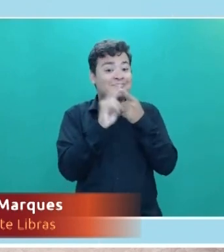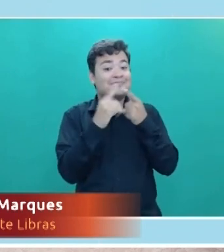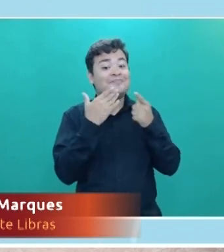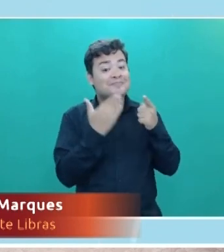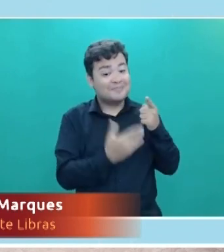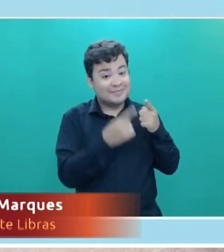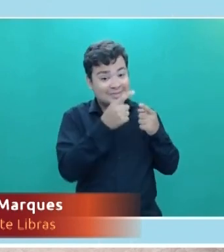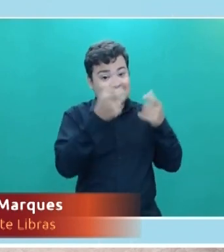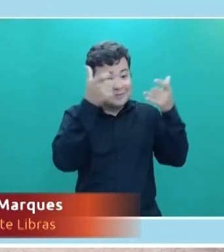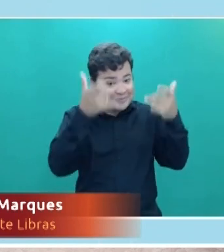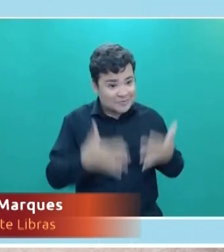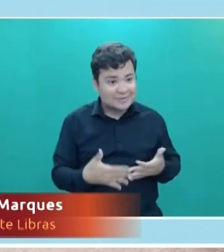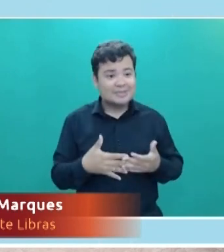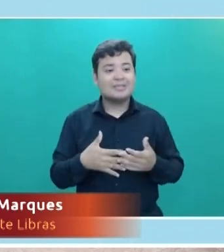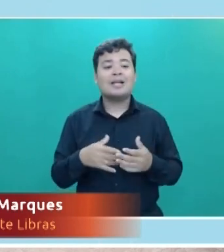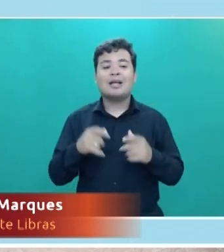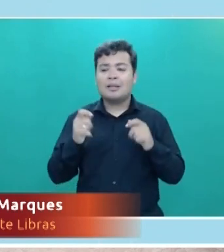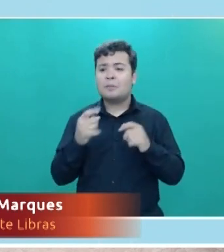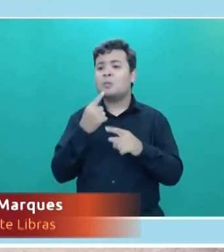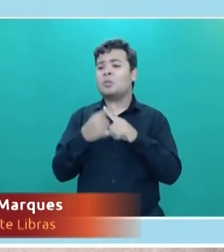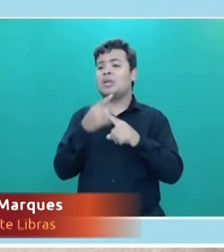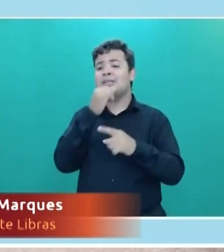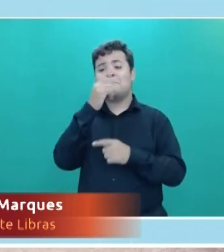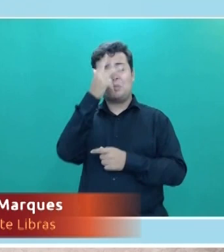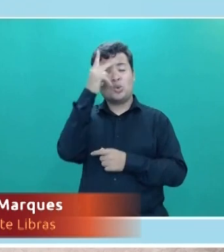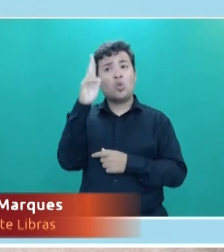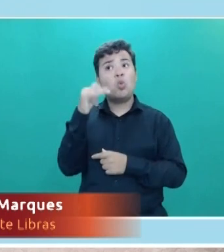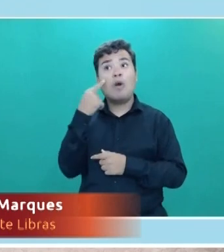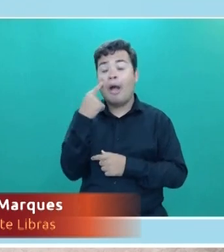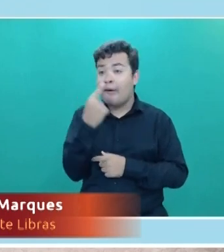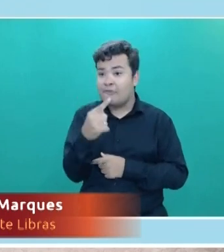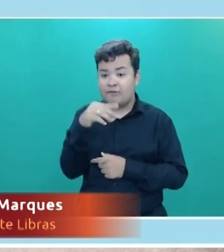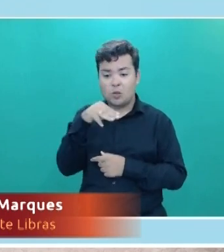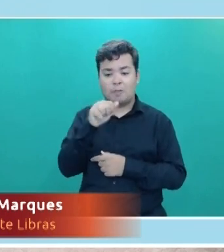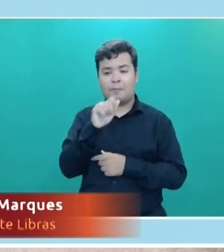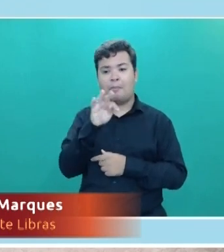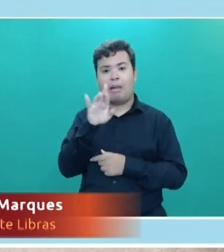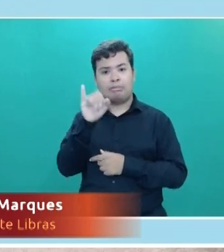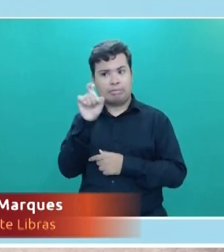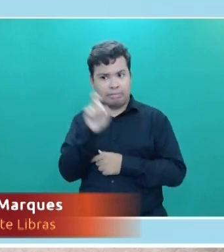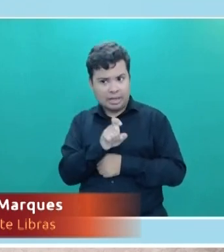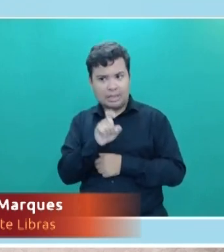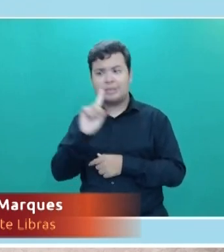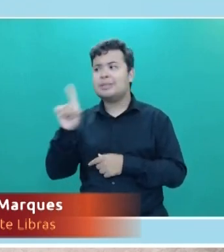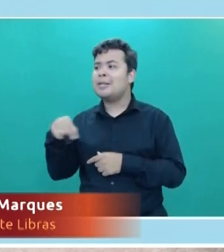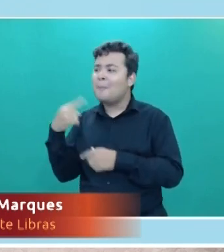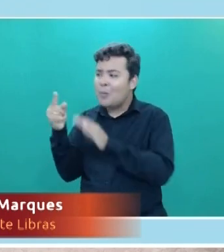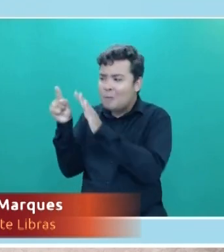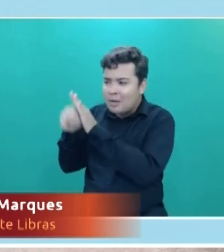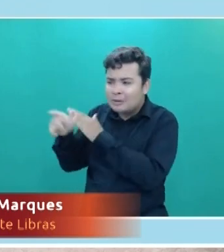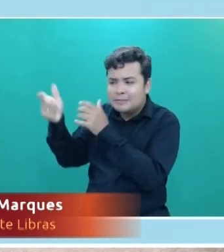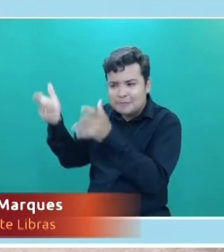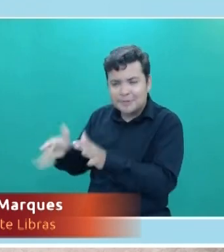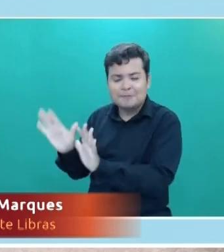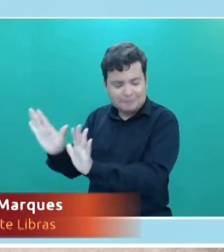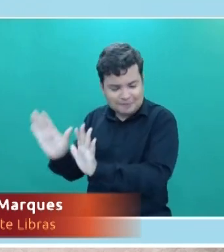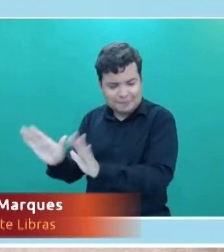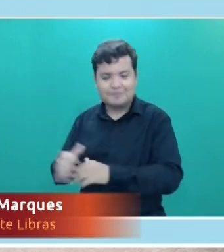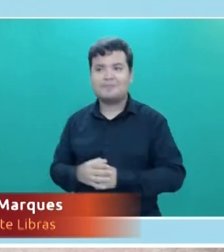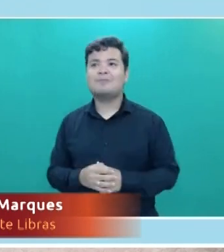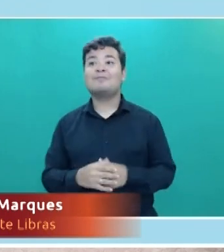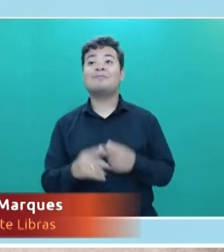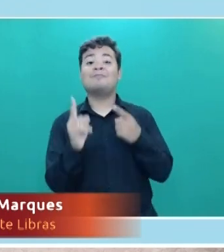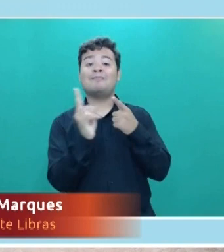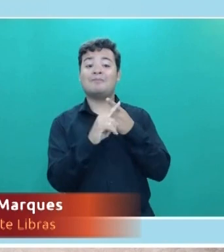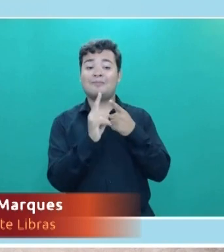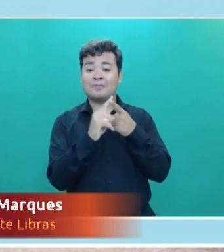parte, até para a gente explicar para quem nunca assistiu Matrix, quem não sabe muito bem, né? A gente volta com você então depois para finalizar, mas Matheus, queria só que você completasse o que